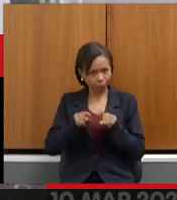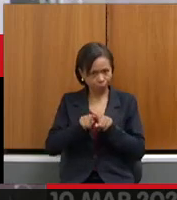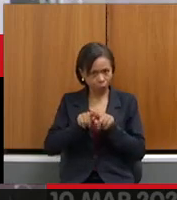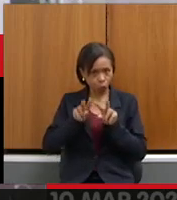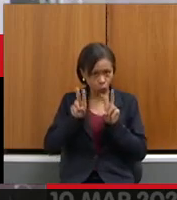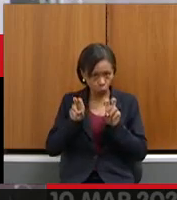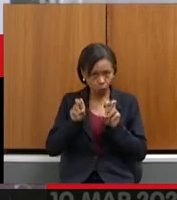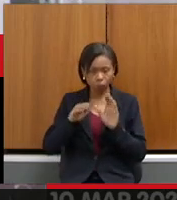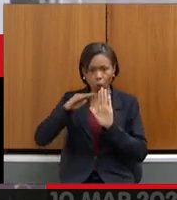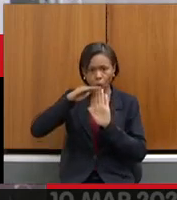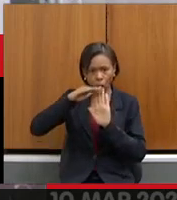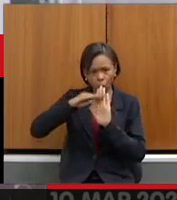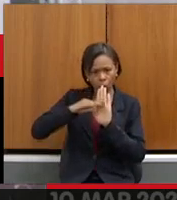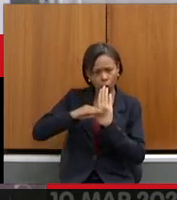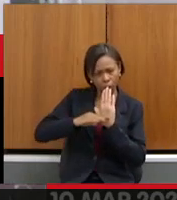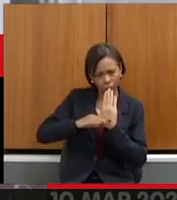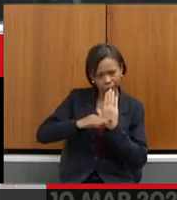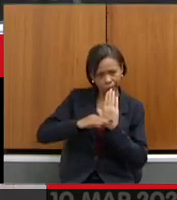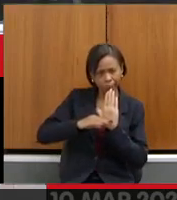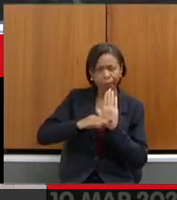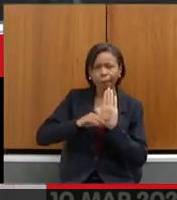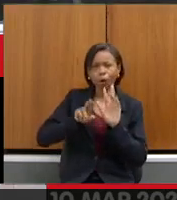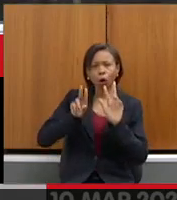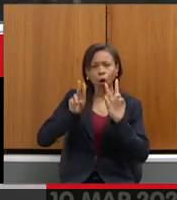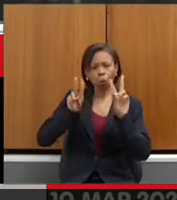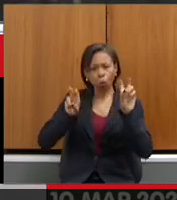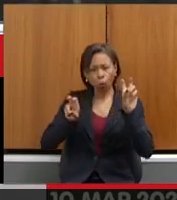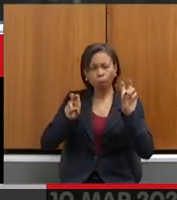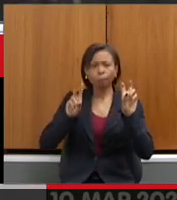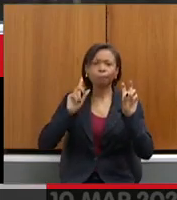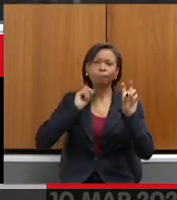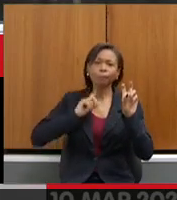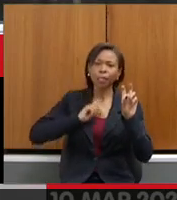nós vimos também algumas é